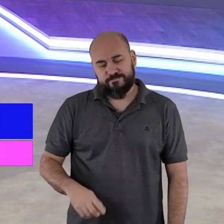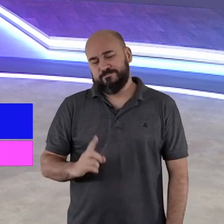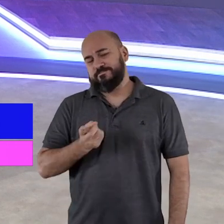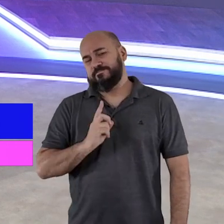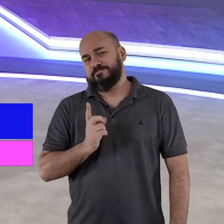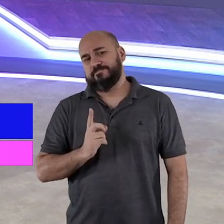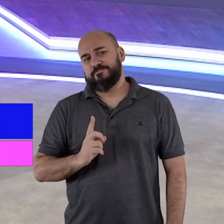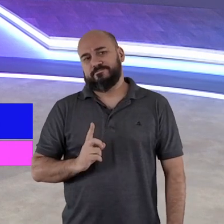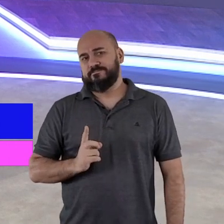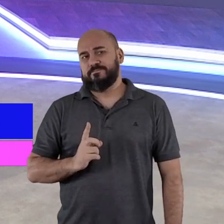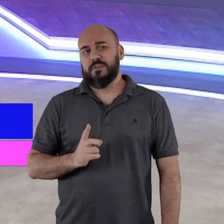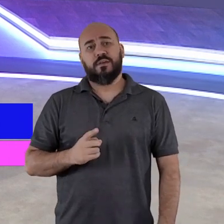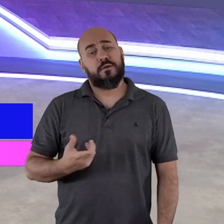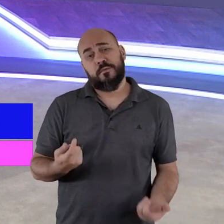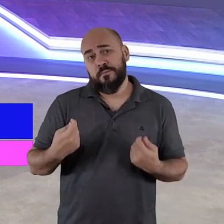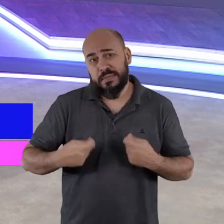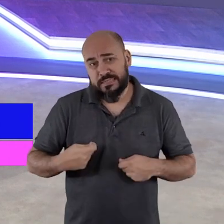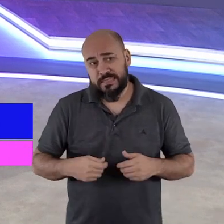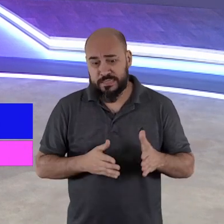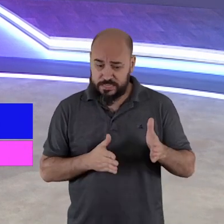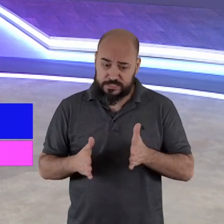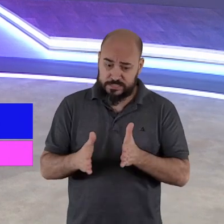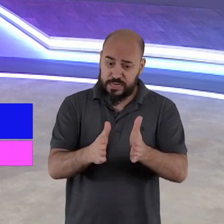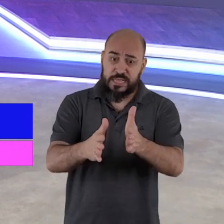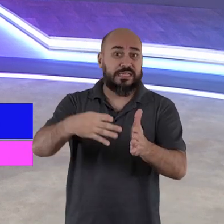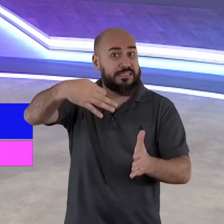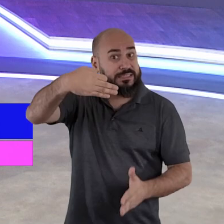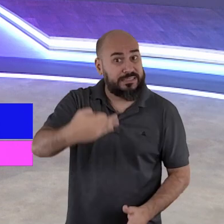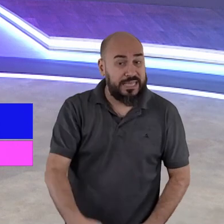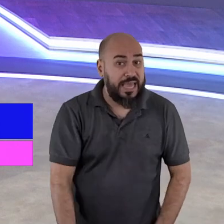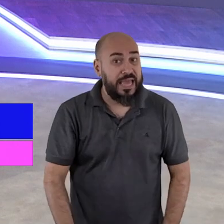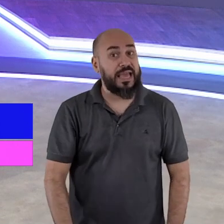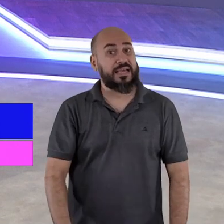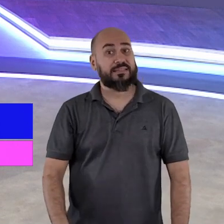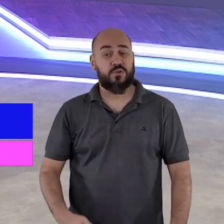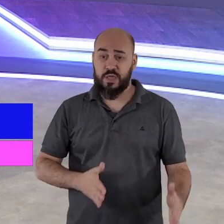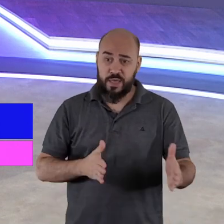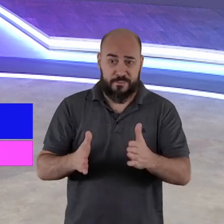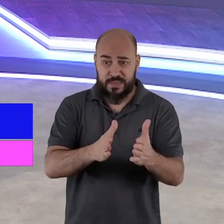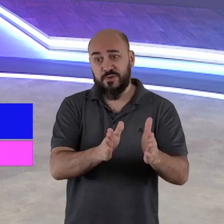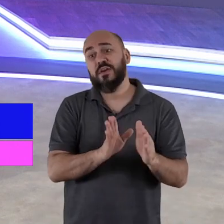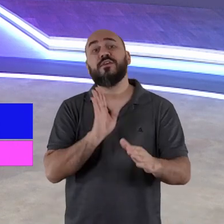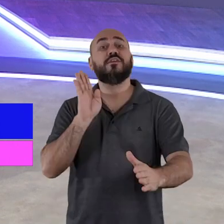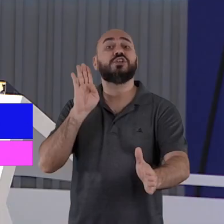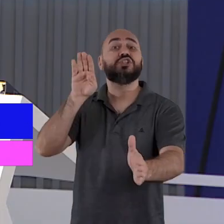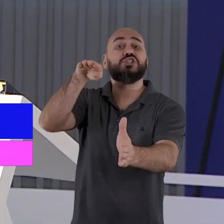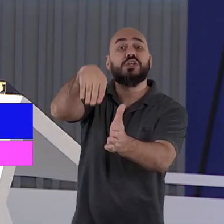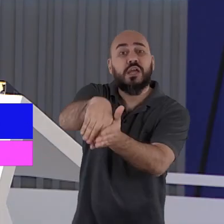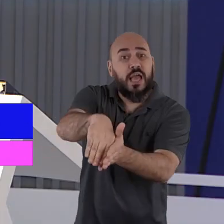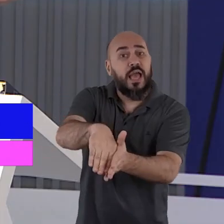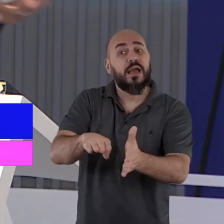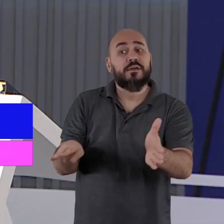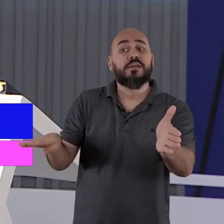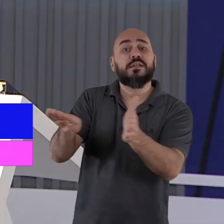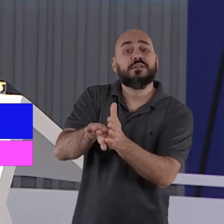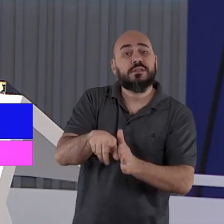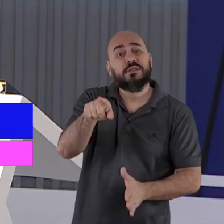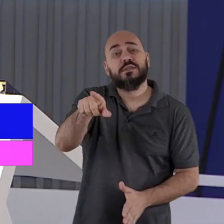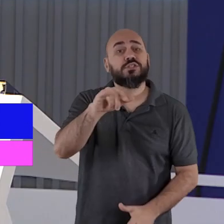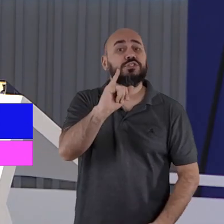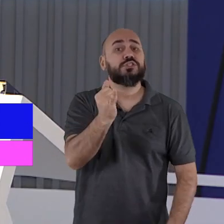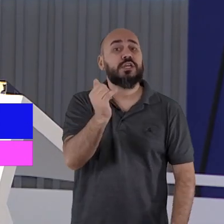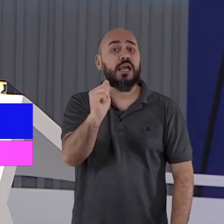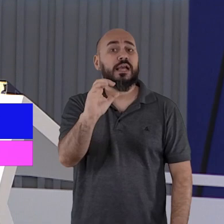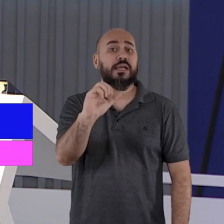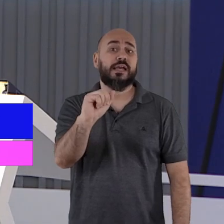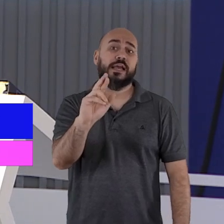Jacareí, você precisa pegar a estrada certa, a estrada que vai para Jacareí. O mesmo é para o céu.